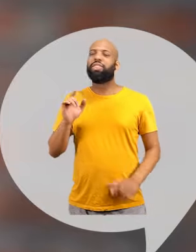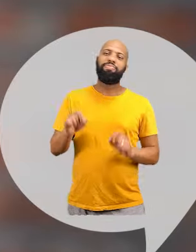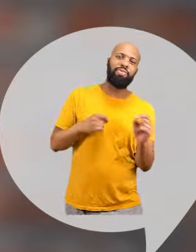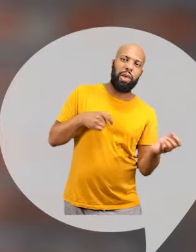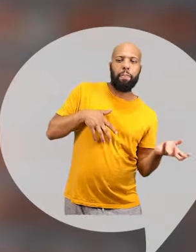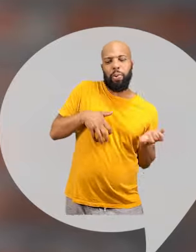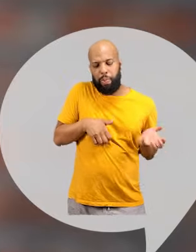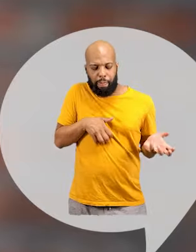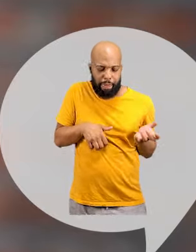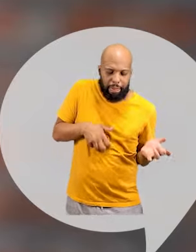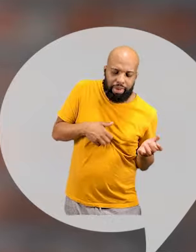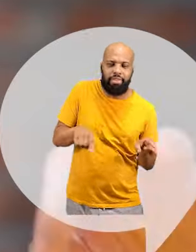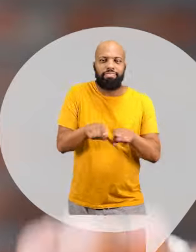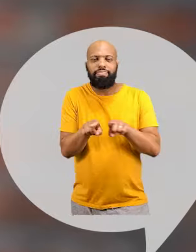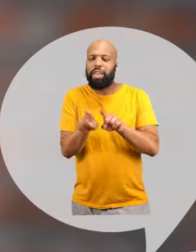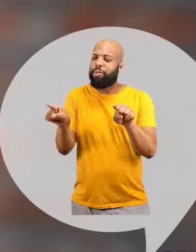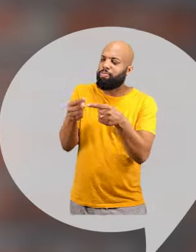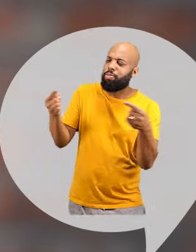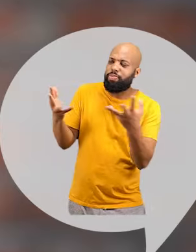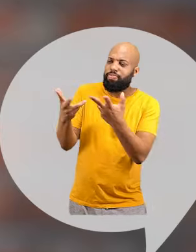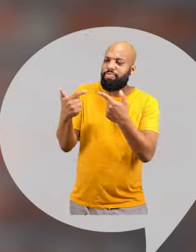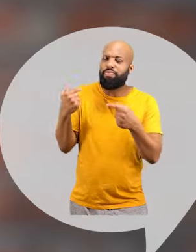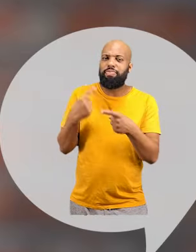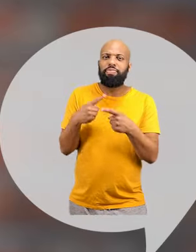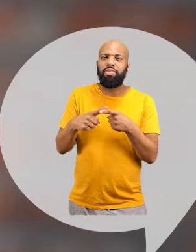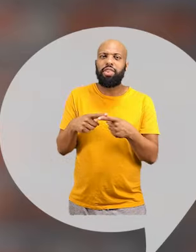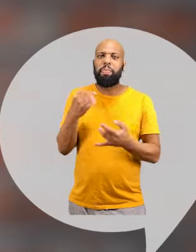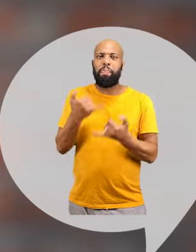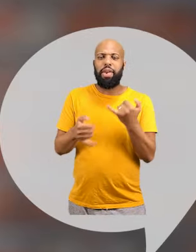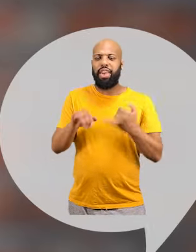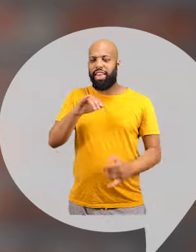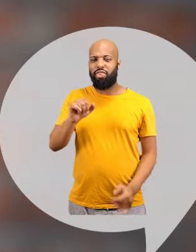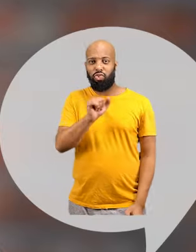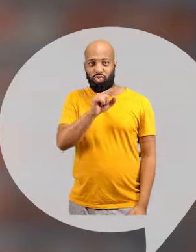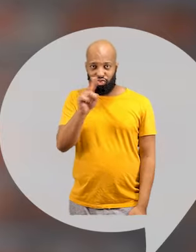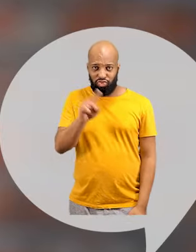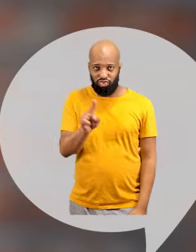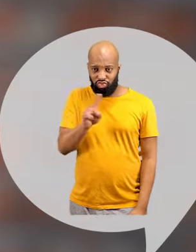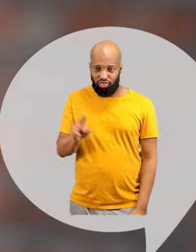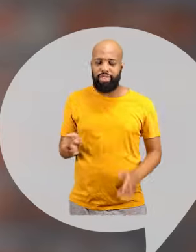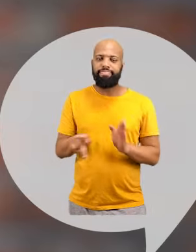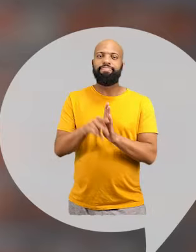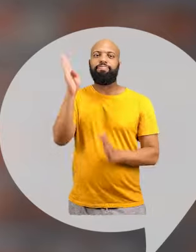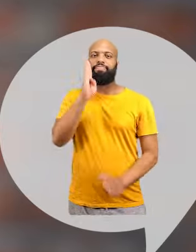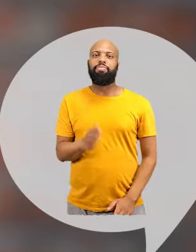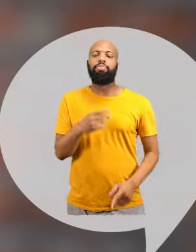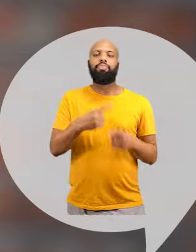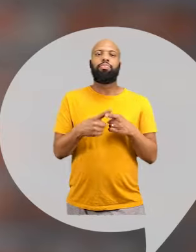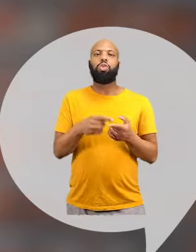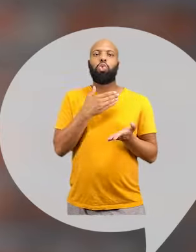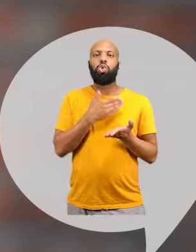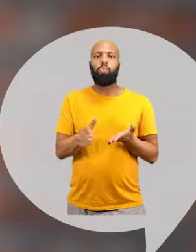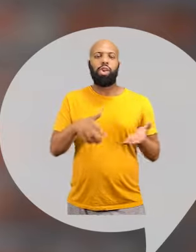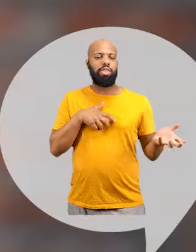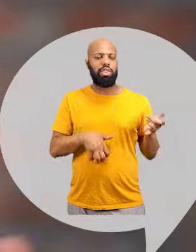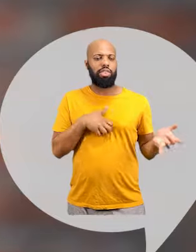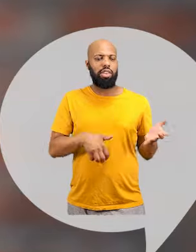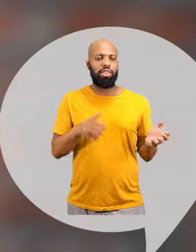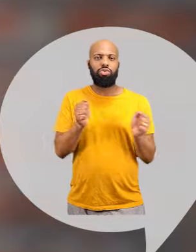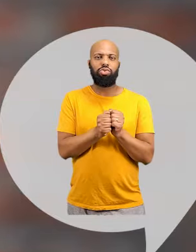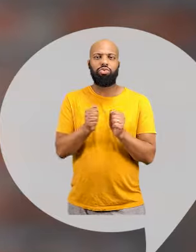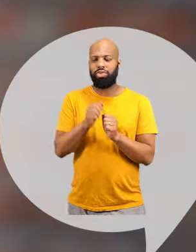cara tem música maravilhosa porque o choro é tipo um Jazz Brasileiro né tipo assim o cara começa a tocar e a galera começa a tocar